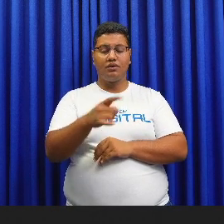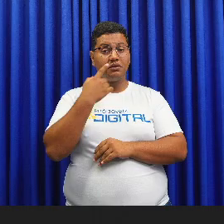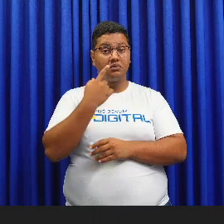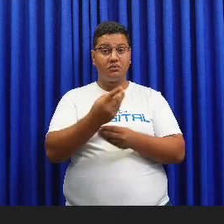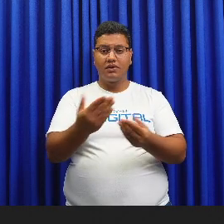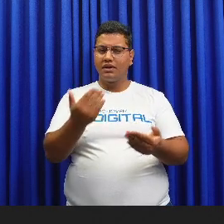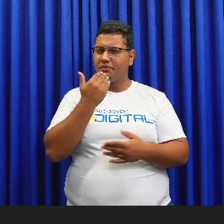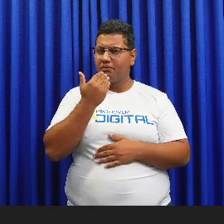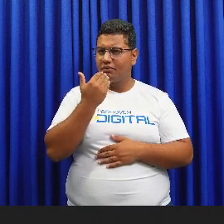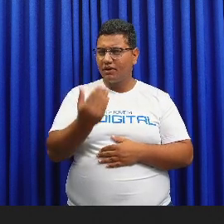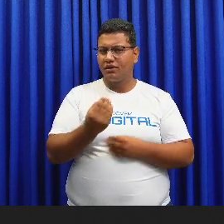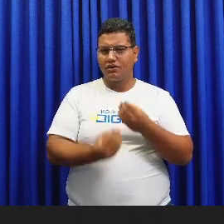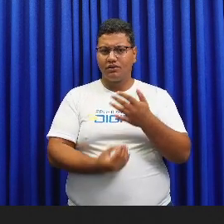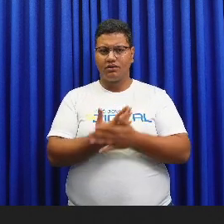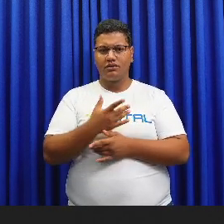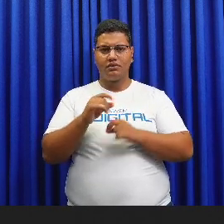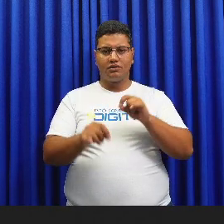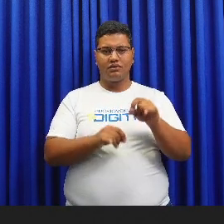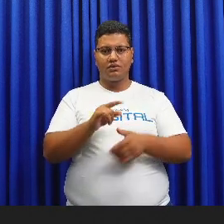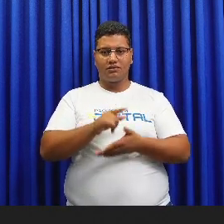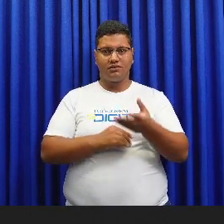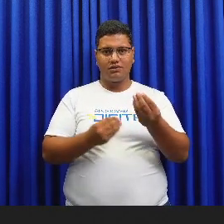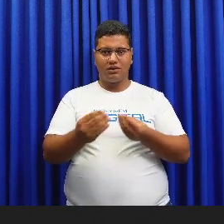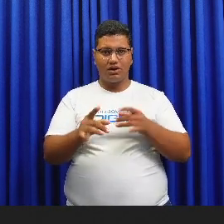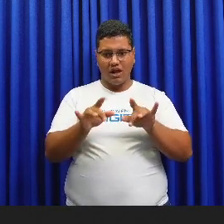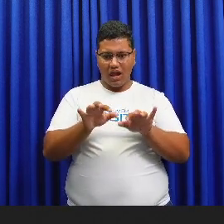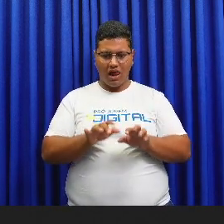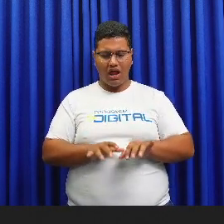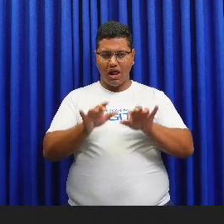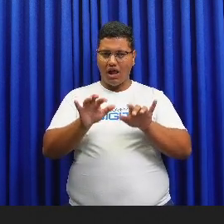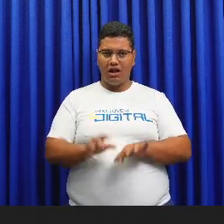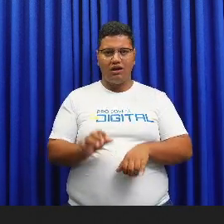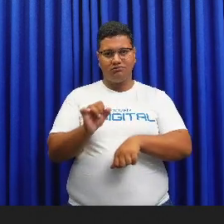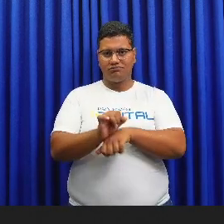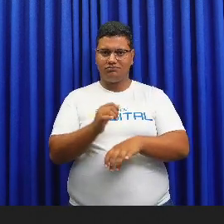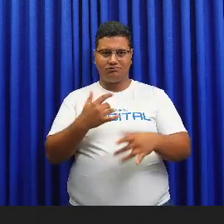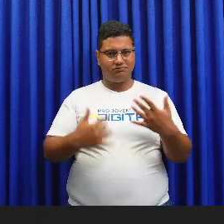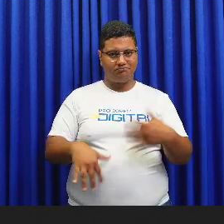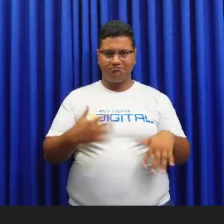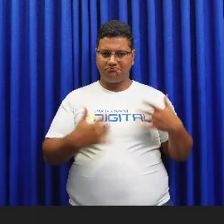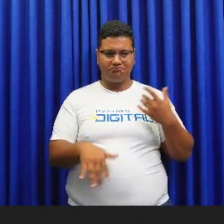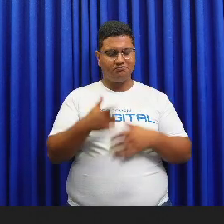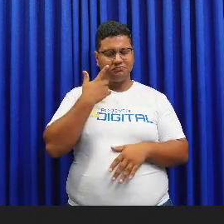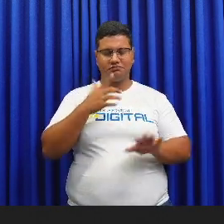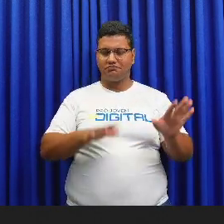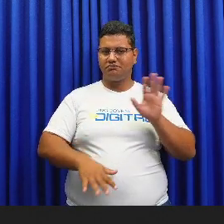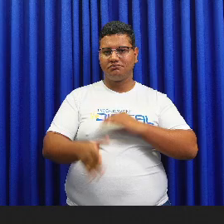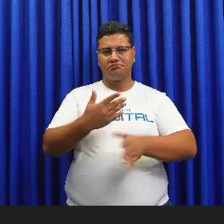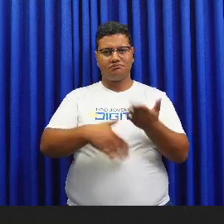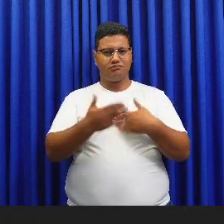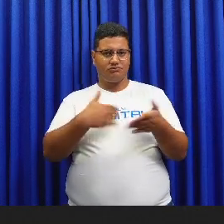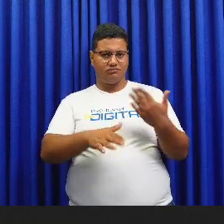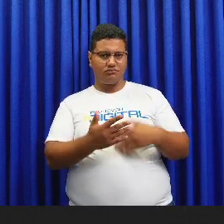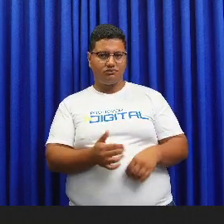você expedir um contrato. Vou passar rápido aqui para você não pegar nenhuma informação. Ixi, você vai dar pausa, vai ver alguma informação que não podia, então deixa eu voltar para cá.